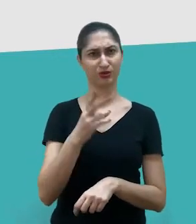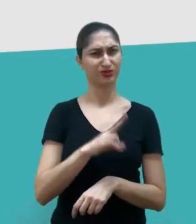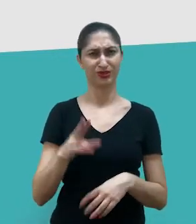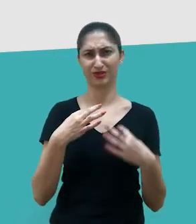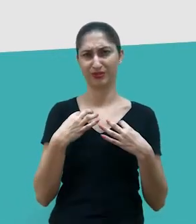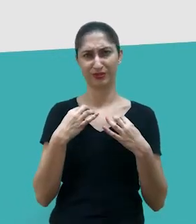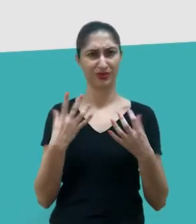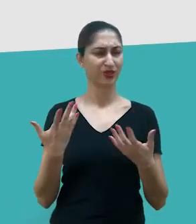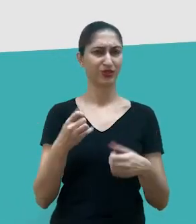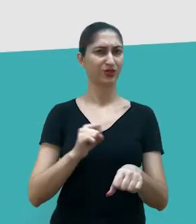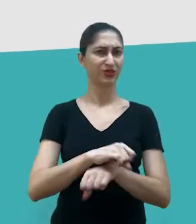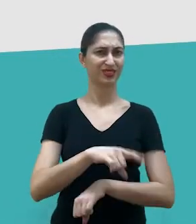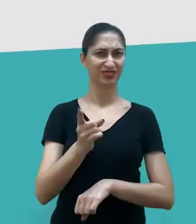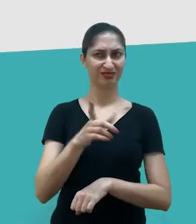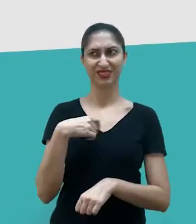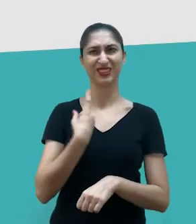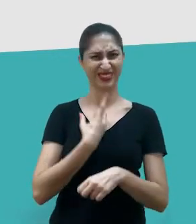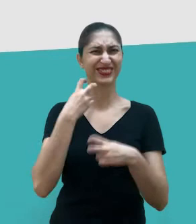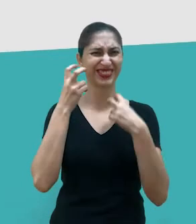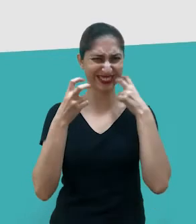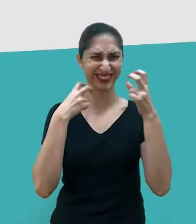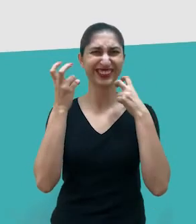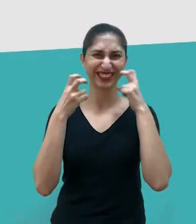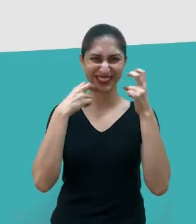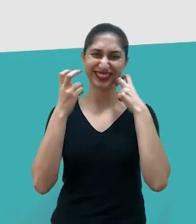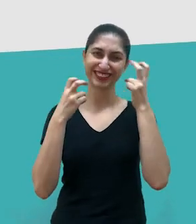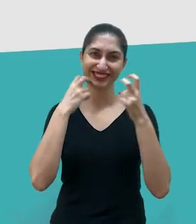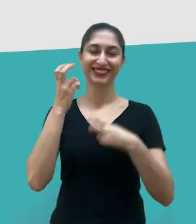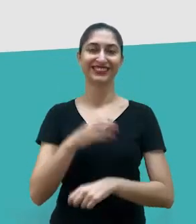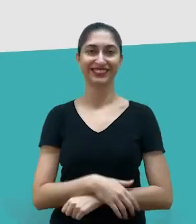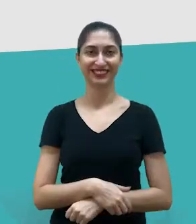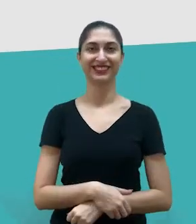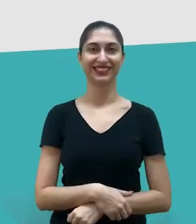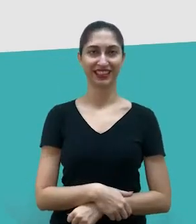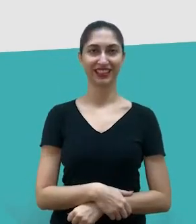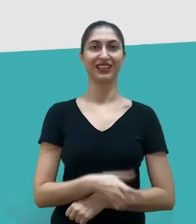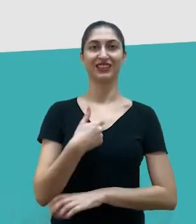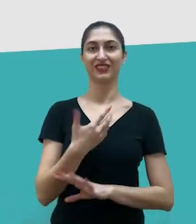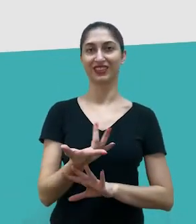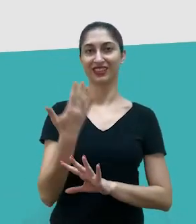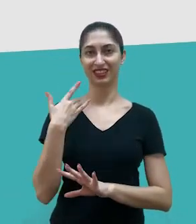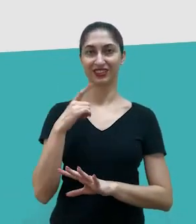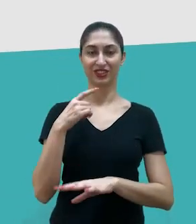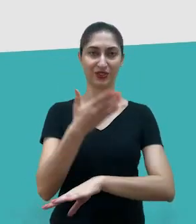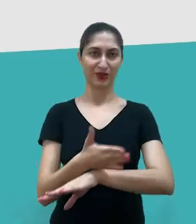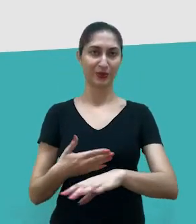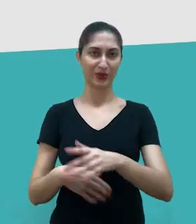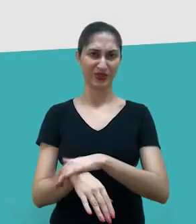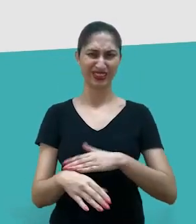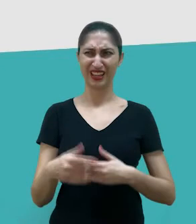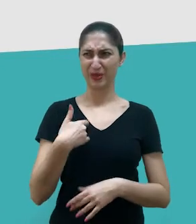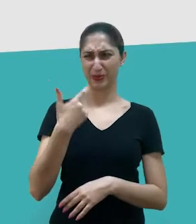couro, a gente fica ali com a vergonhinha alheia, Eu tinha um casaco e aí eu fico pensando